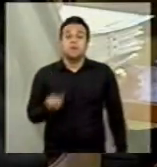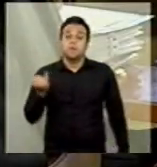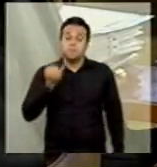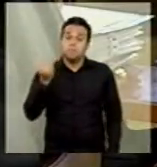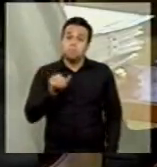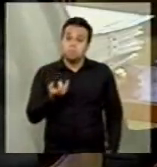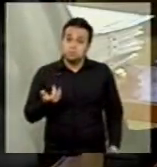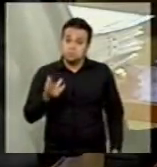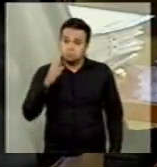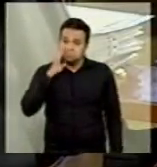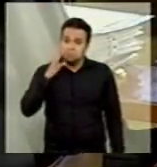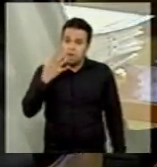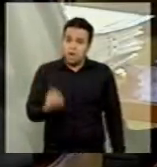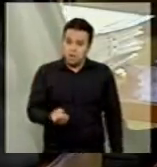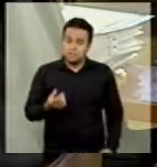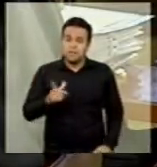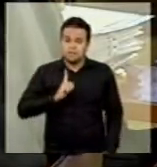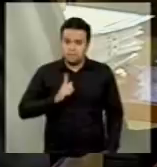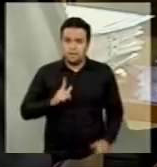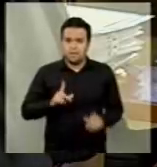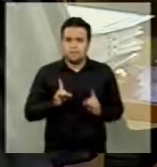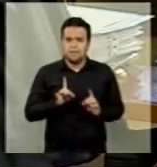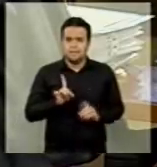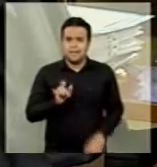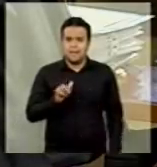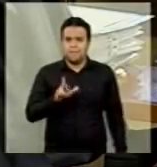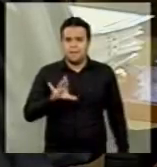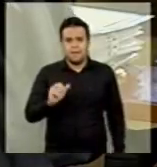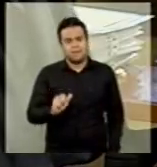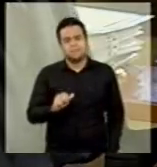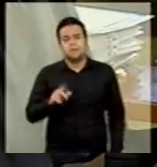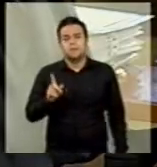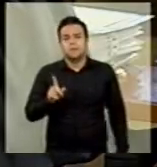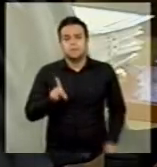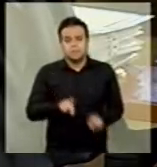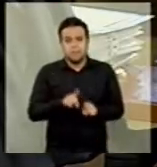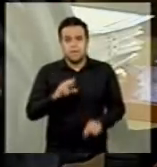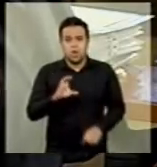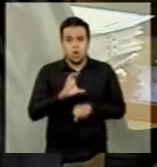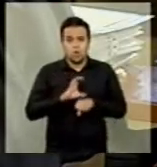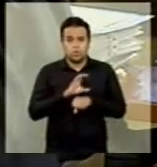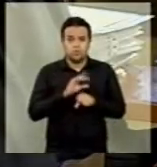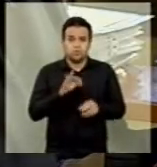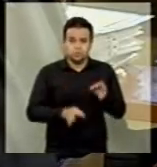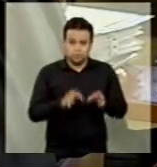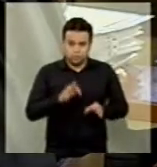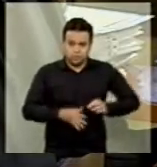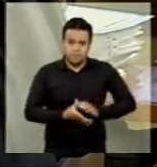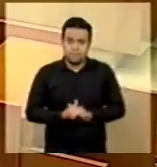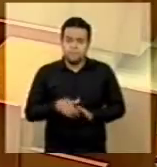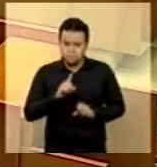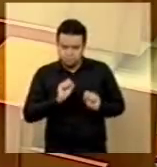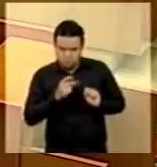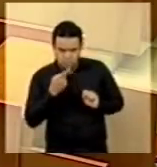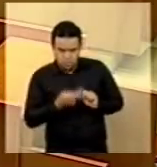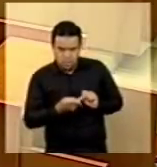deliberação do Senado da República e deliberação recente da Comissão de Constituição e Justiça. Ministro, Vossa Excelência me permite